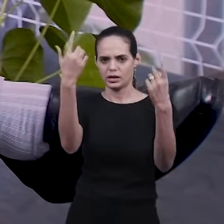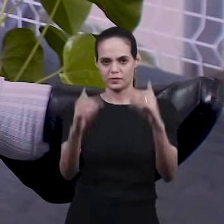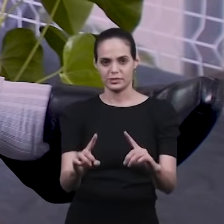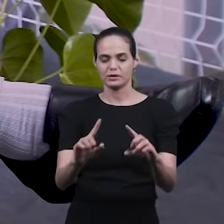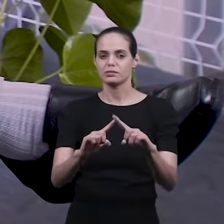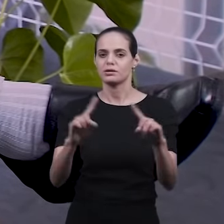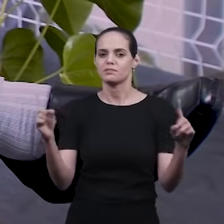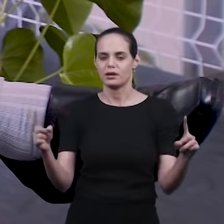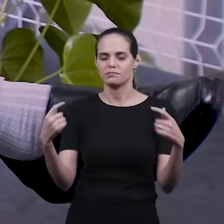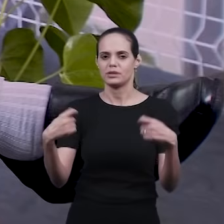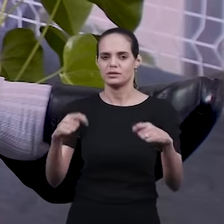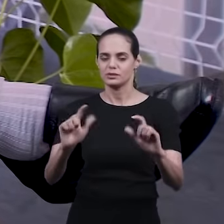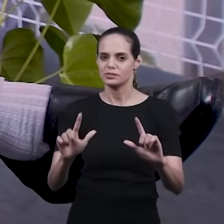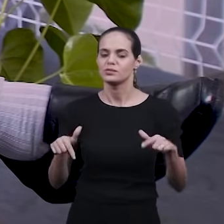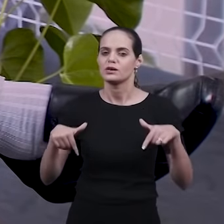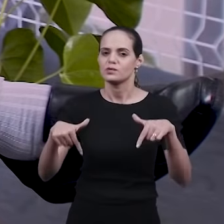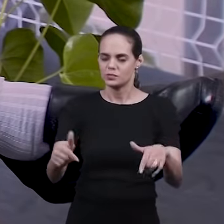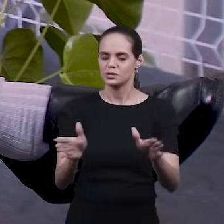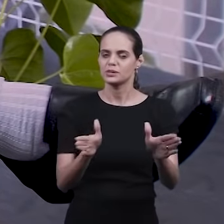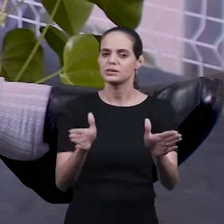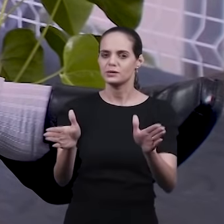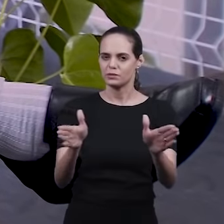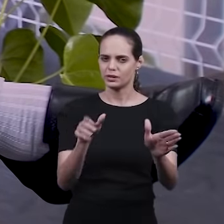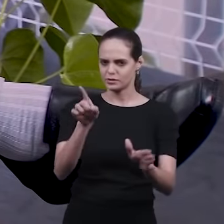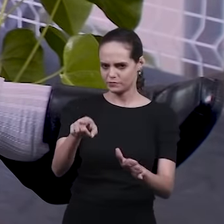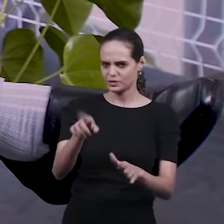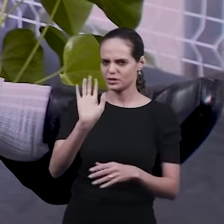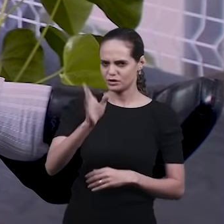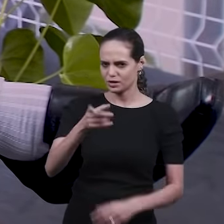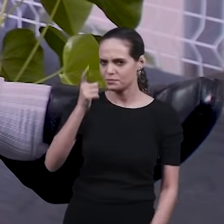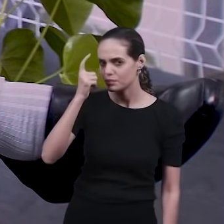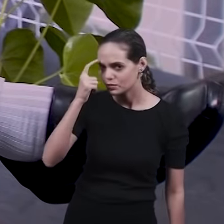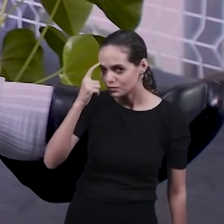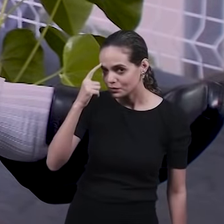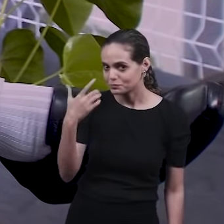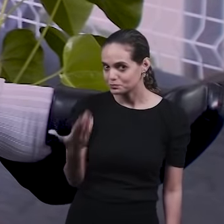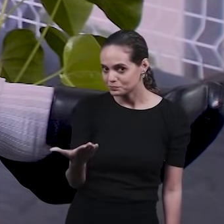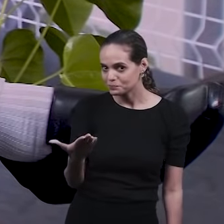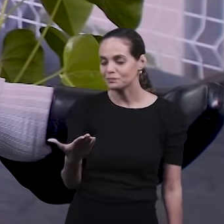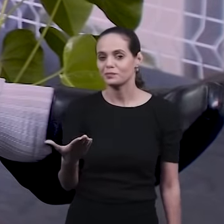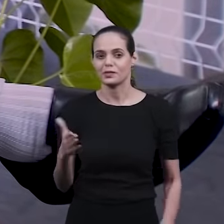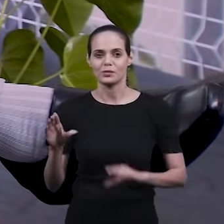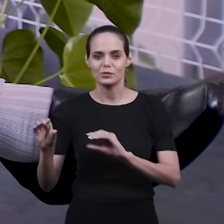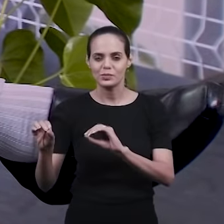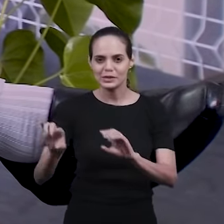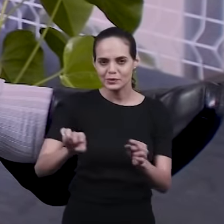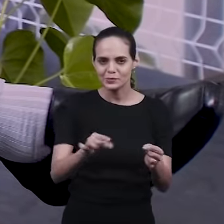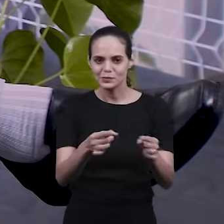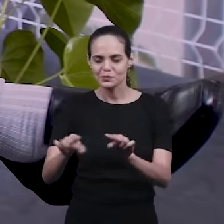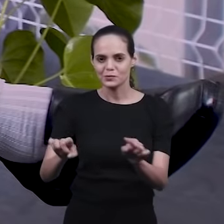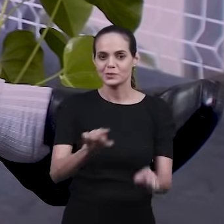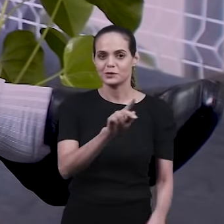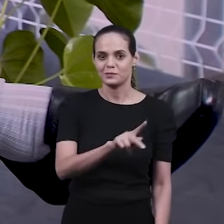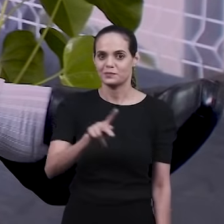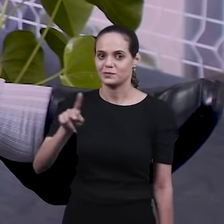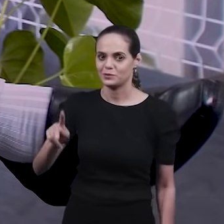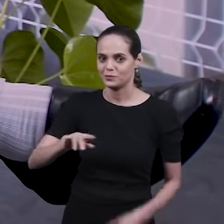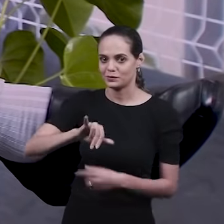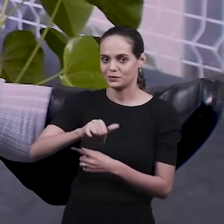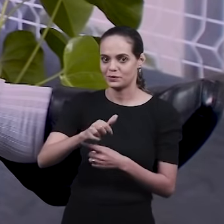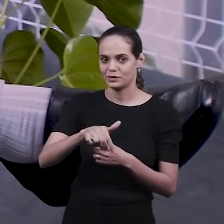de ações de acessibilidade. Você já pensou sobre isso? No ensino de música, a professora Janaína Zumac vai falar sobre